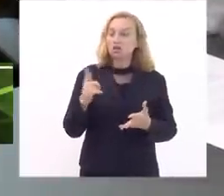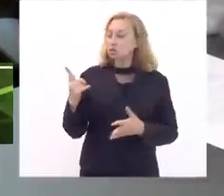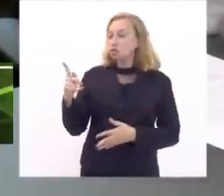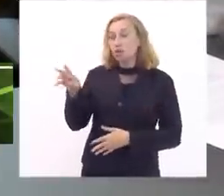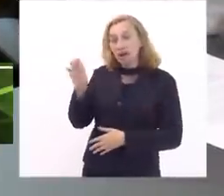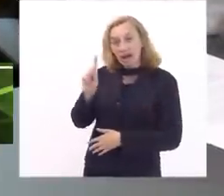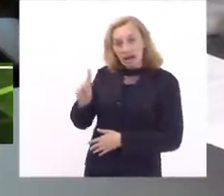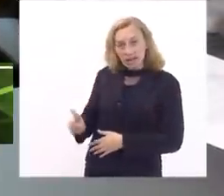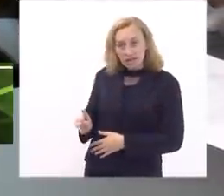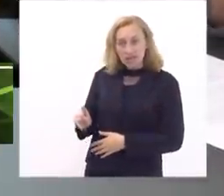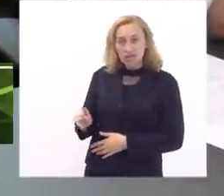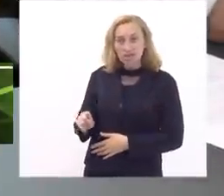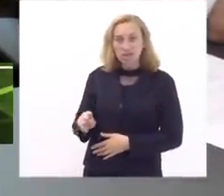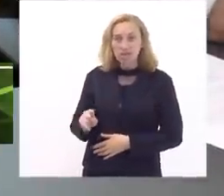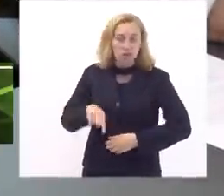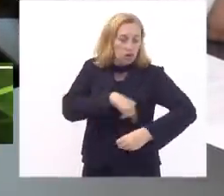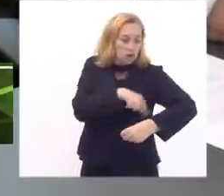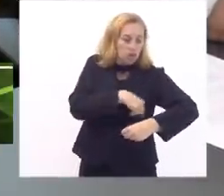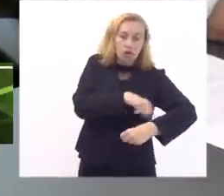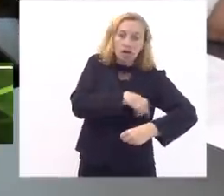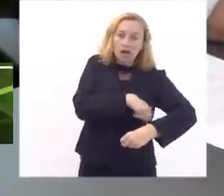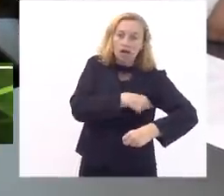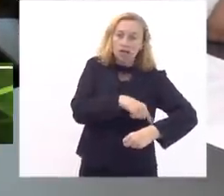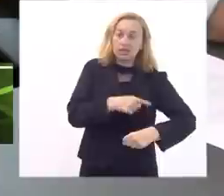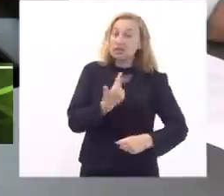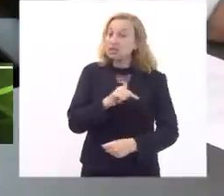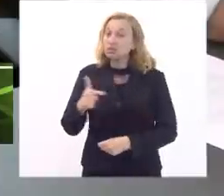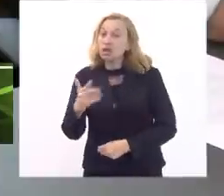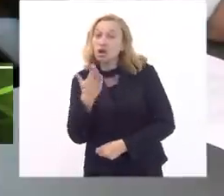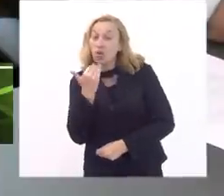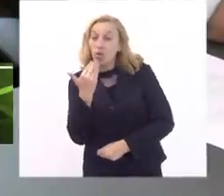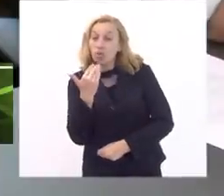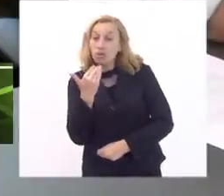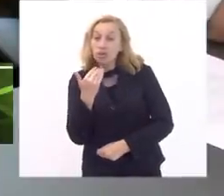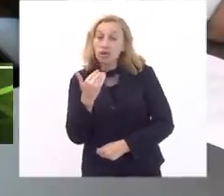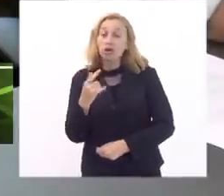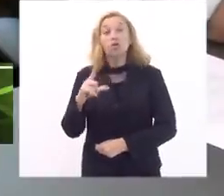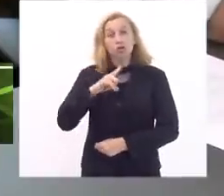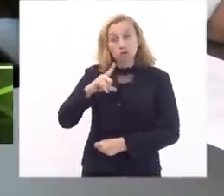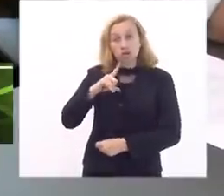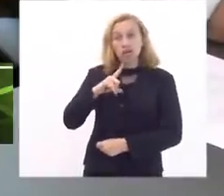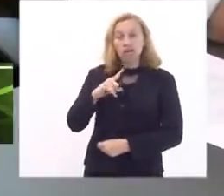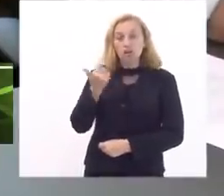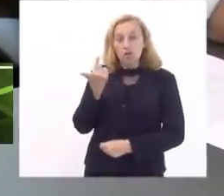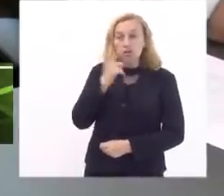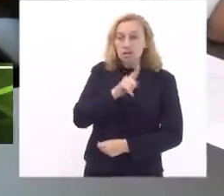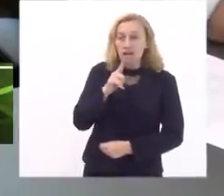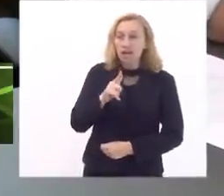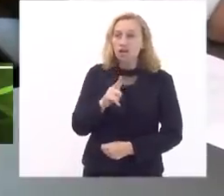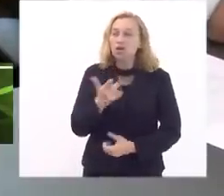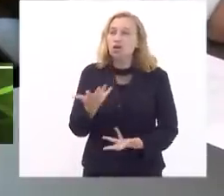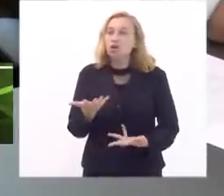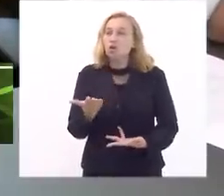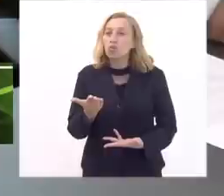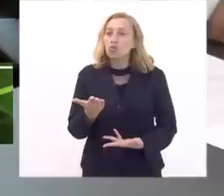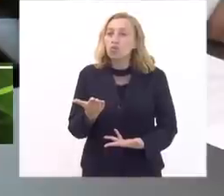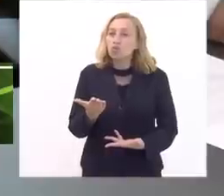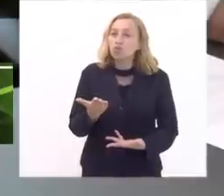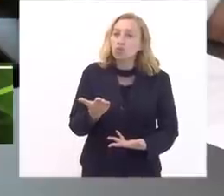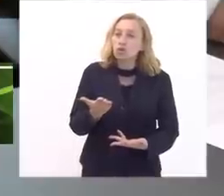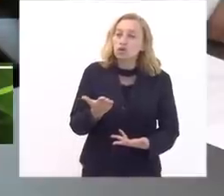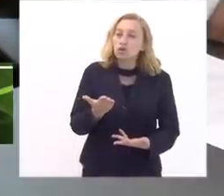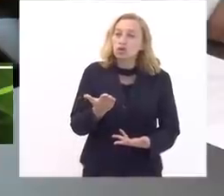de cozinha, porque, se elas não têm comida, elas sequer, quando têm comida, quando conseguem